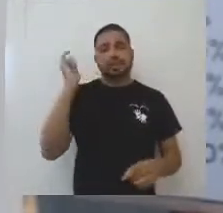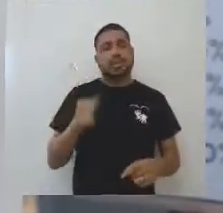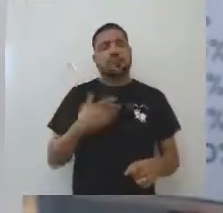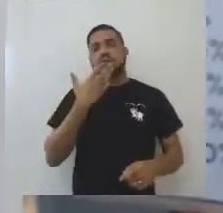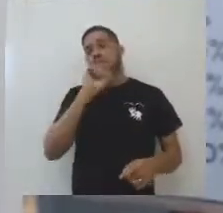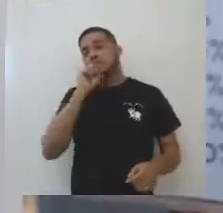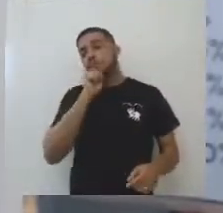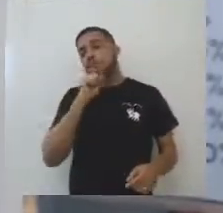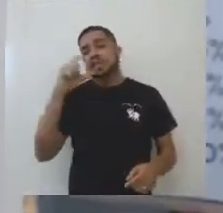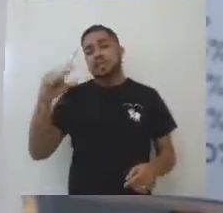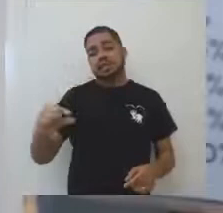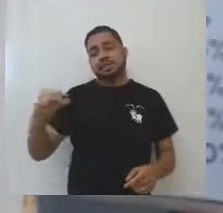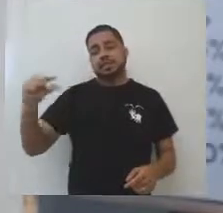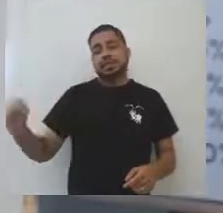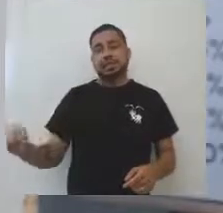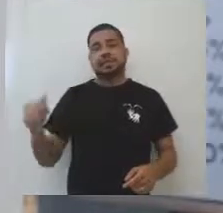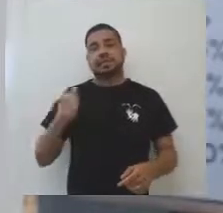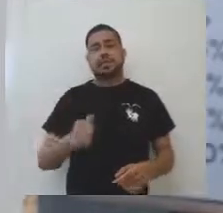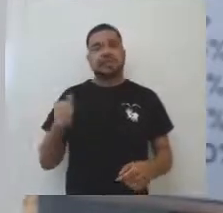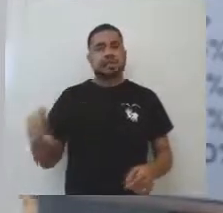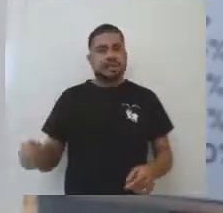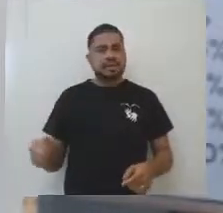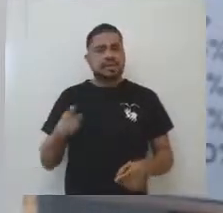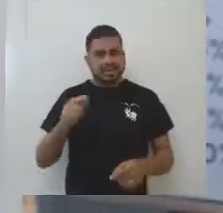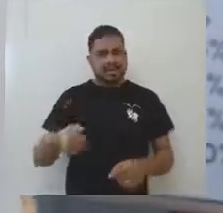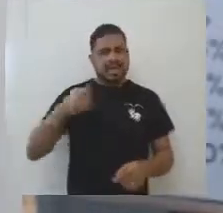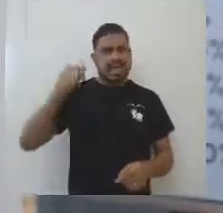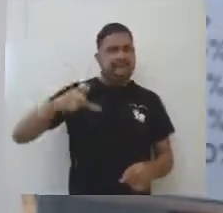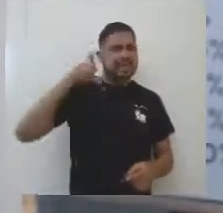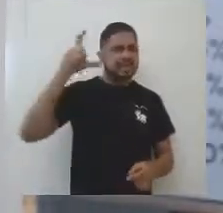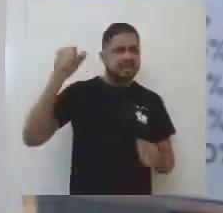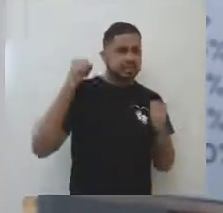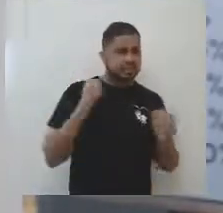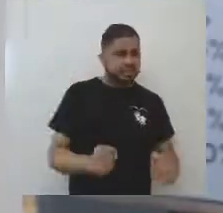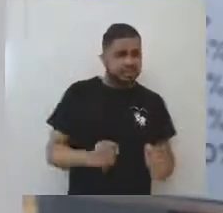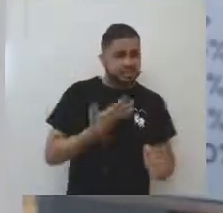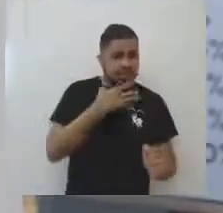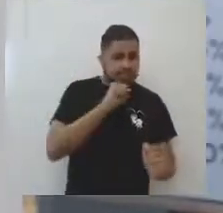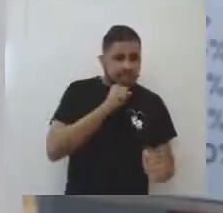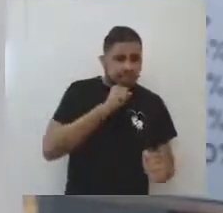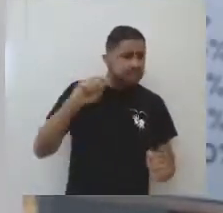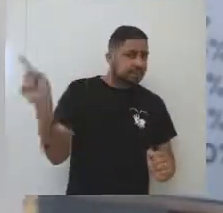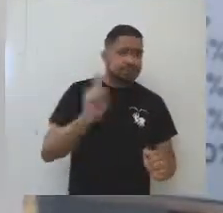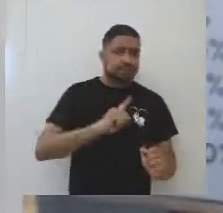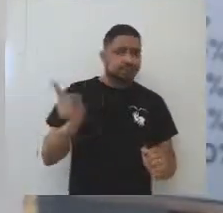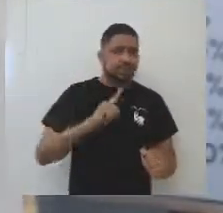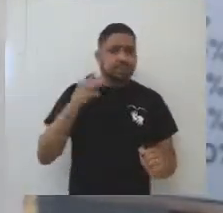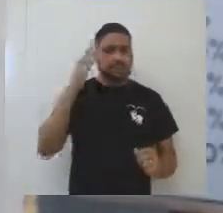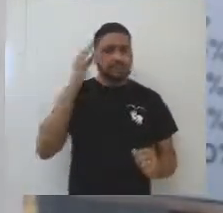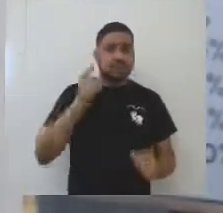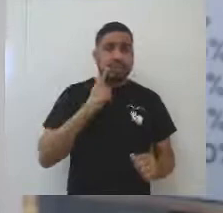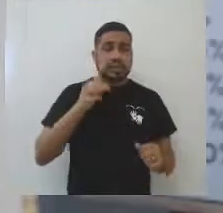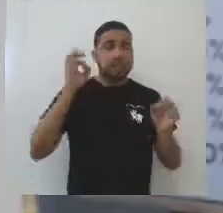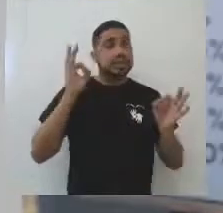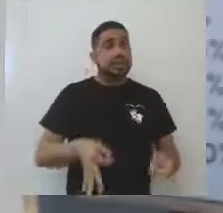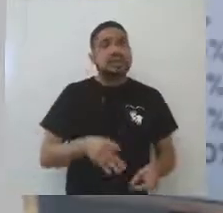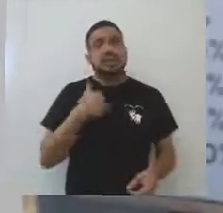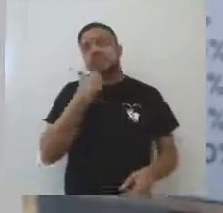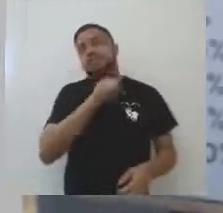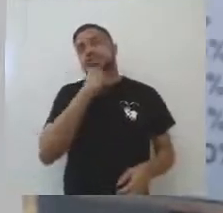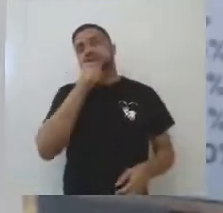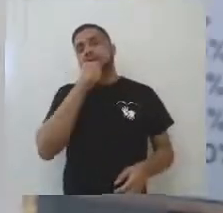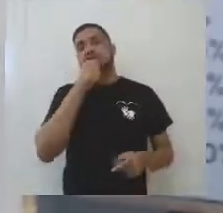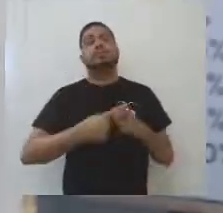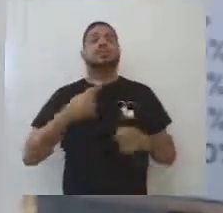pai dele é azinho, esse azão pode ter vindo do pai dele? Não. Tu tem certeza que esse azão veio da mãe